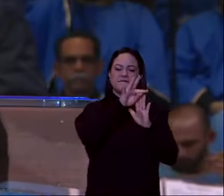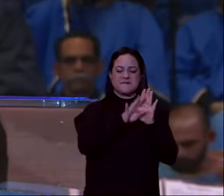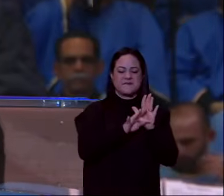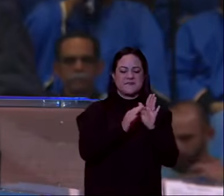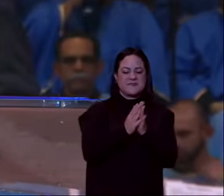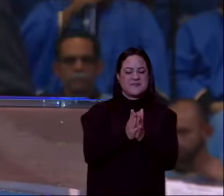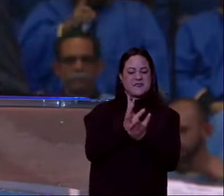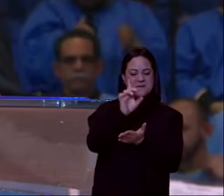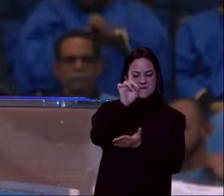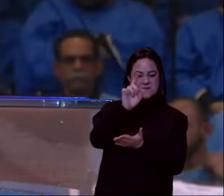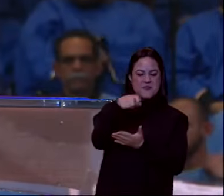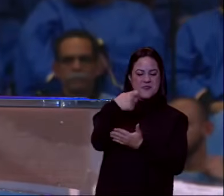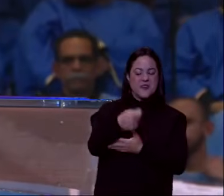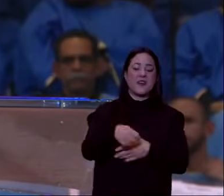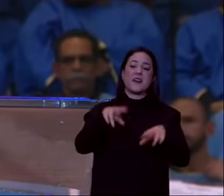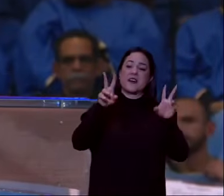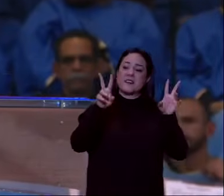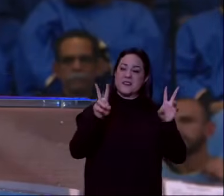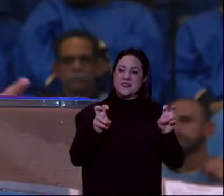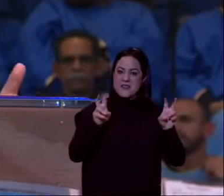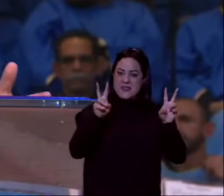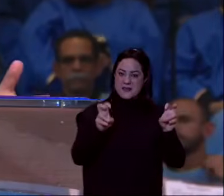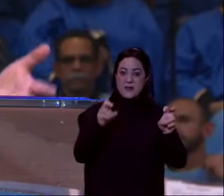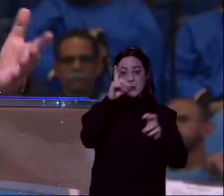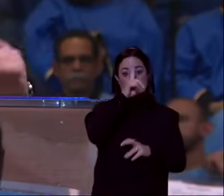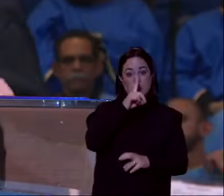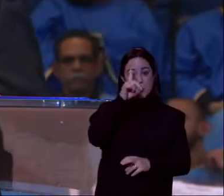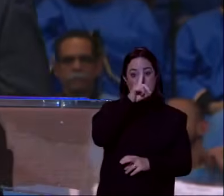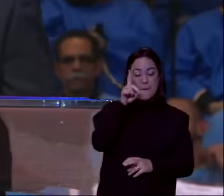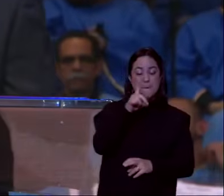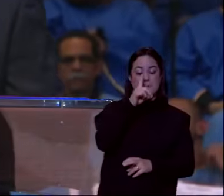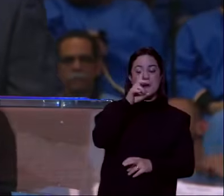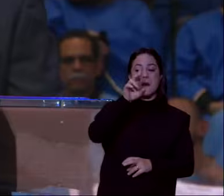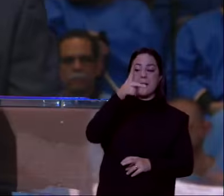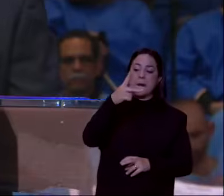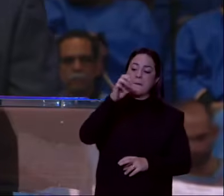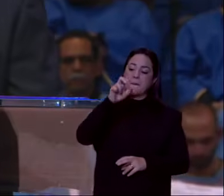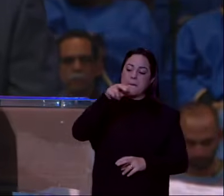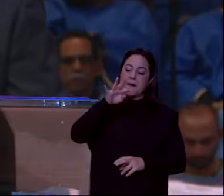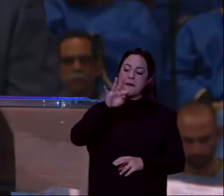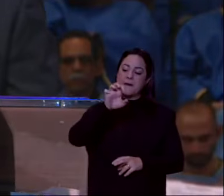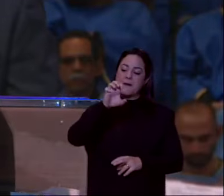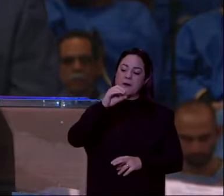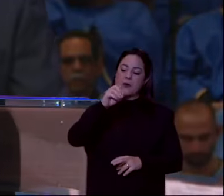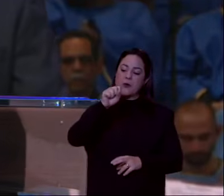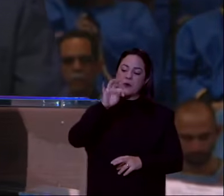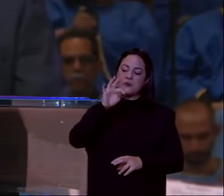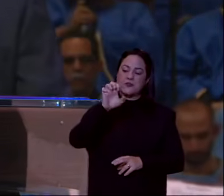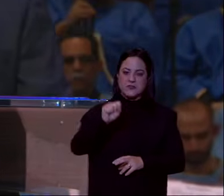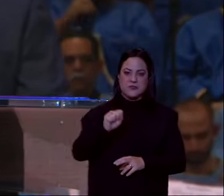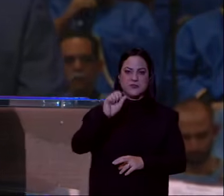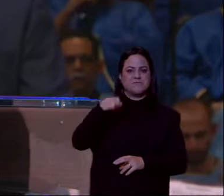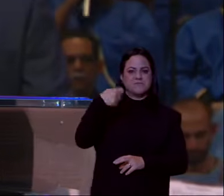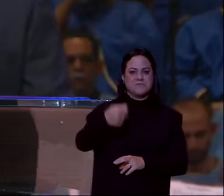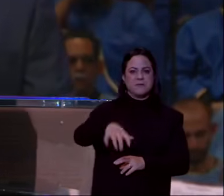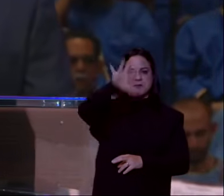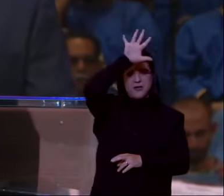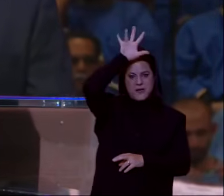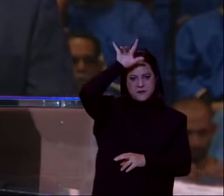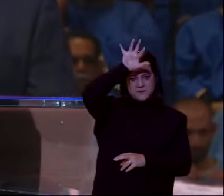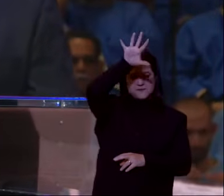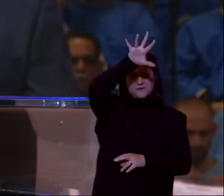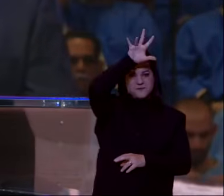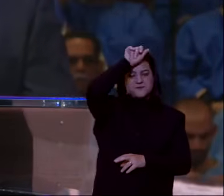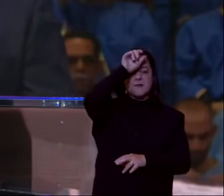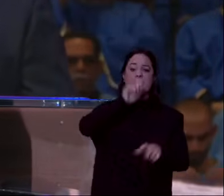Deus com vocês sobre o tema, desse domingo de Pentecostes, lá em Atos capítulo 2,